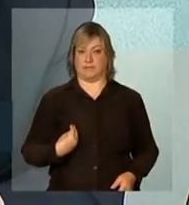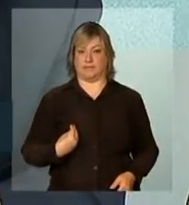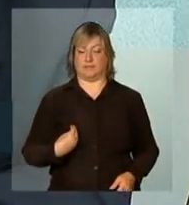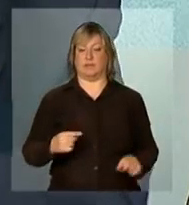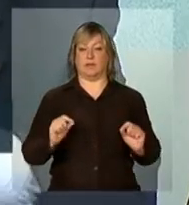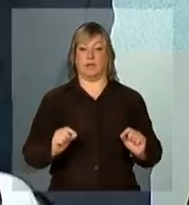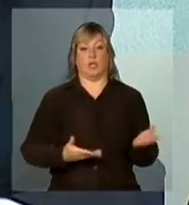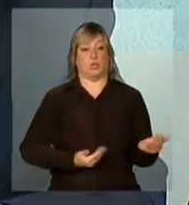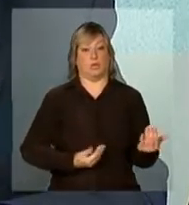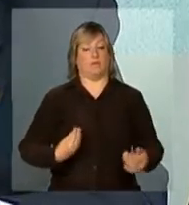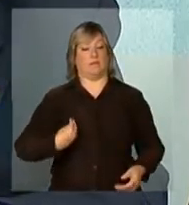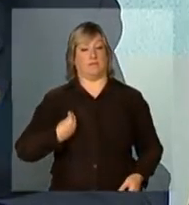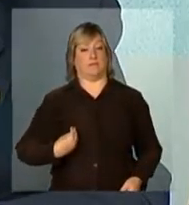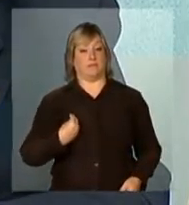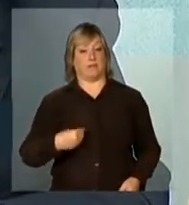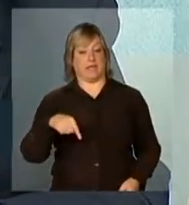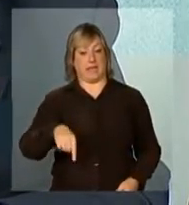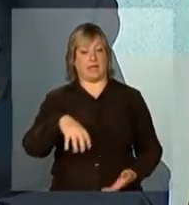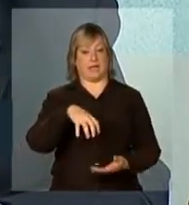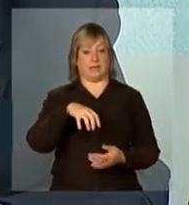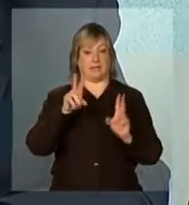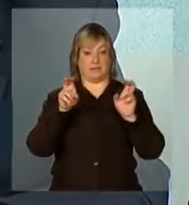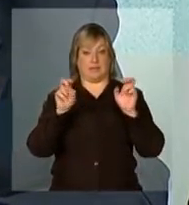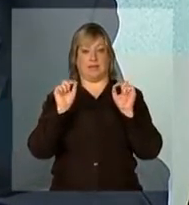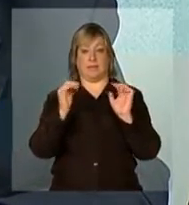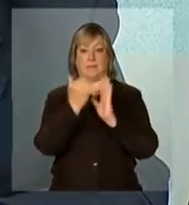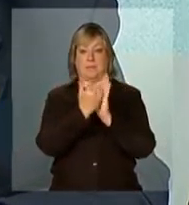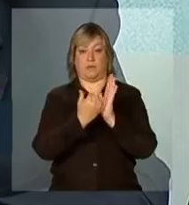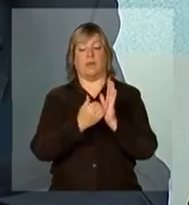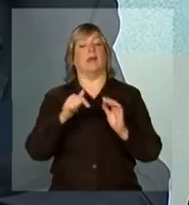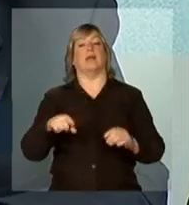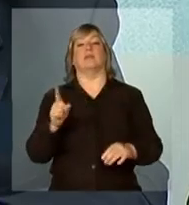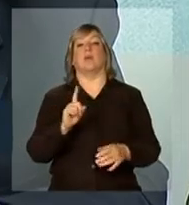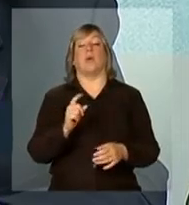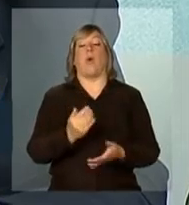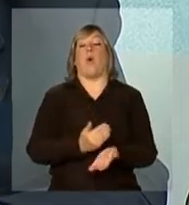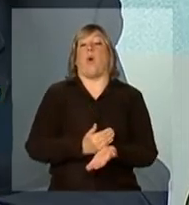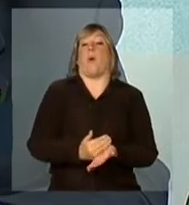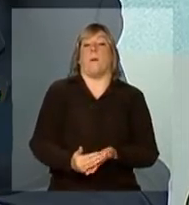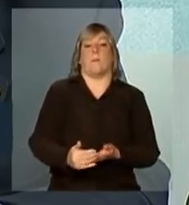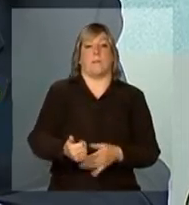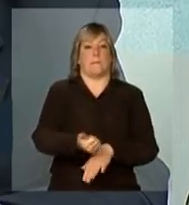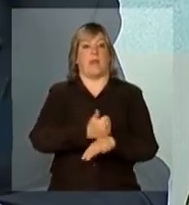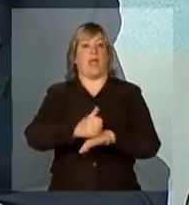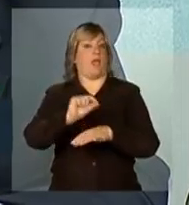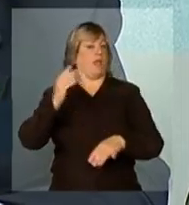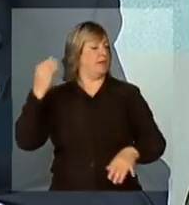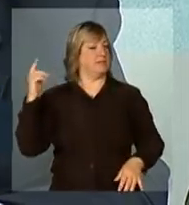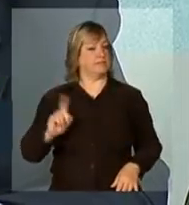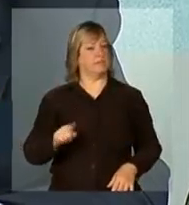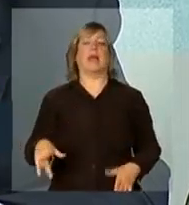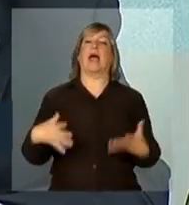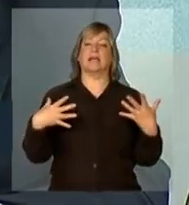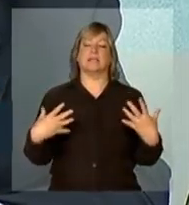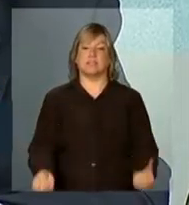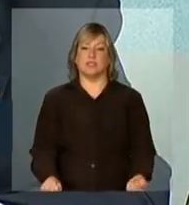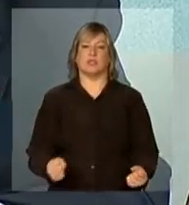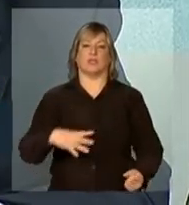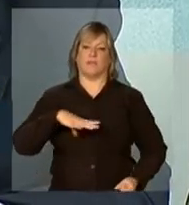E juventude viva não começou e as melhores circunstâncias, aceitou o desafio de